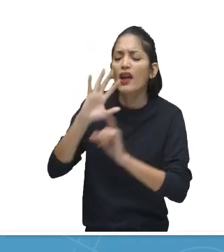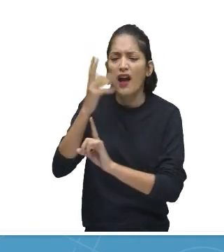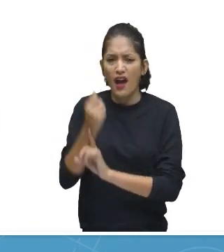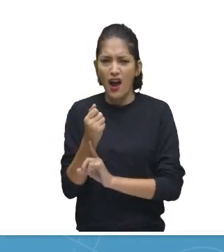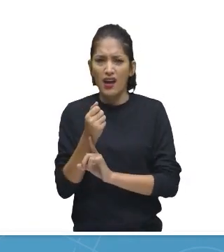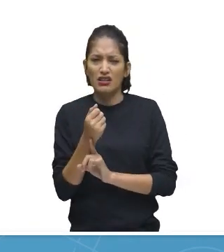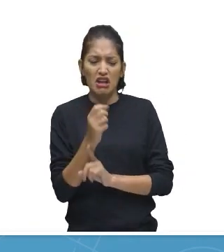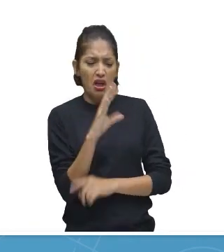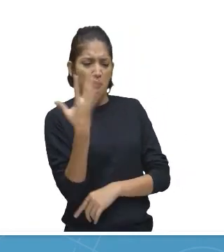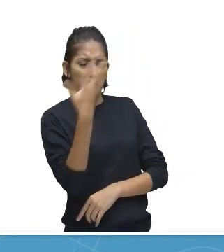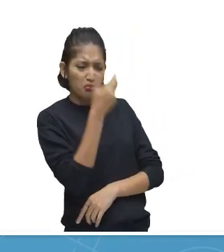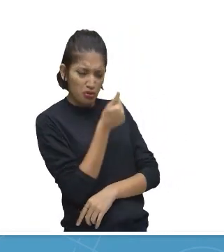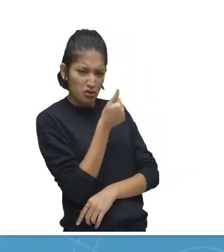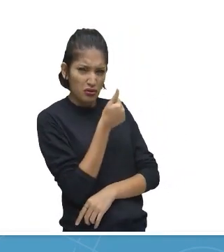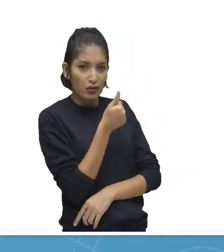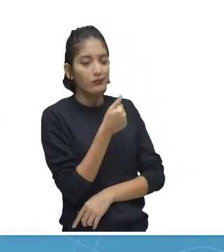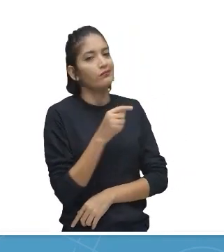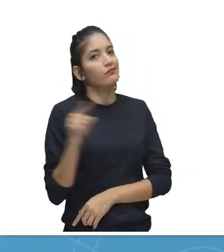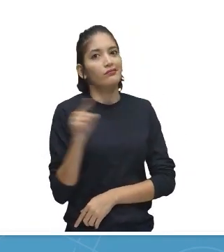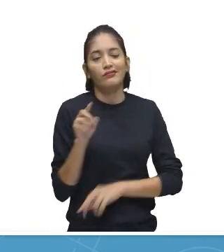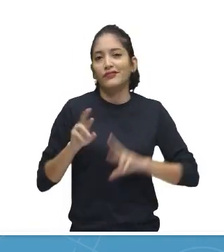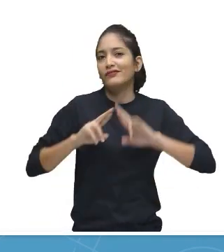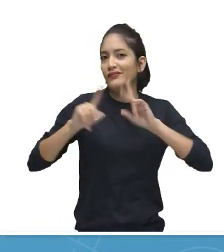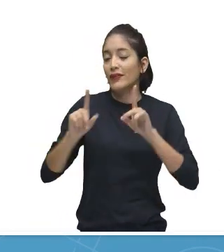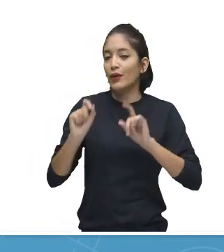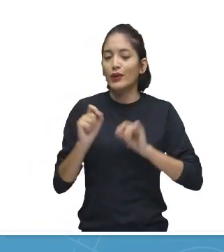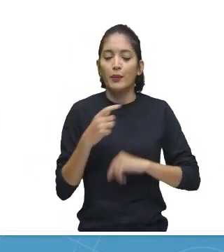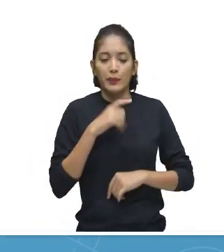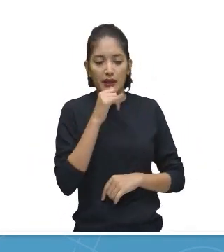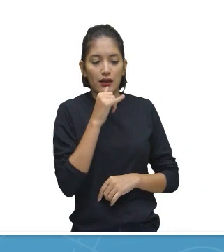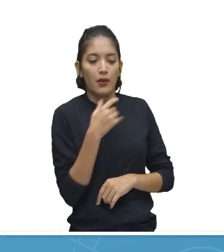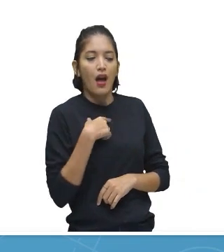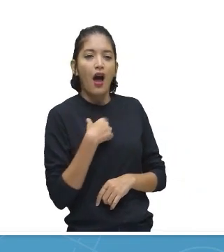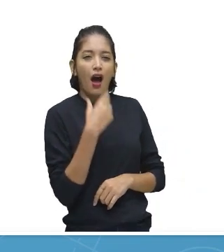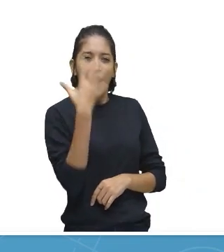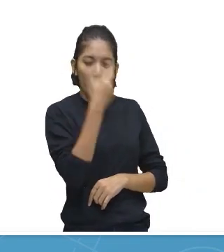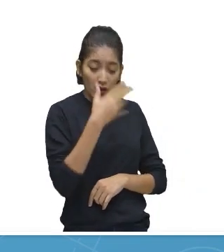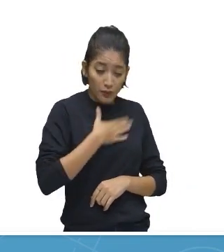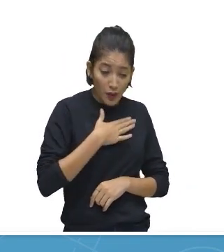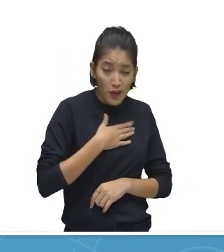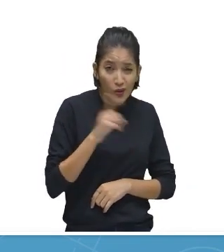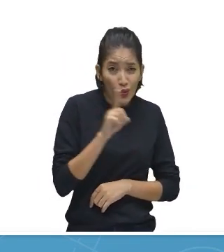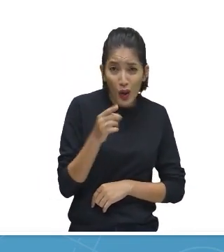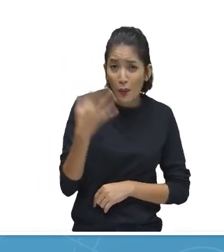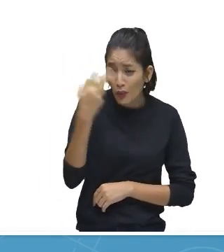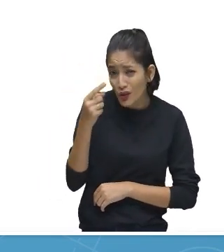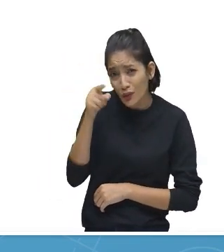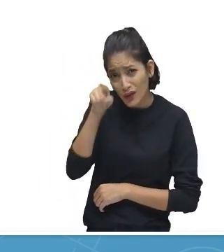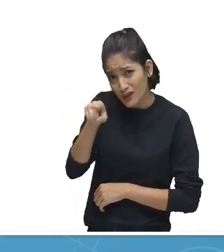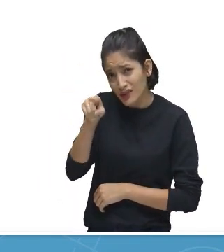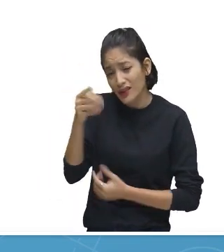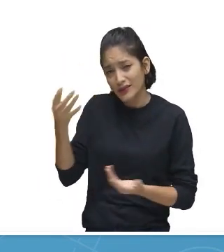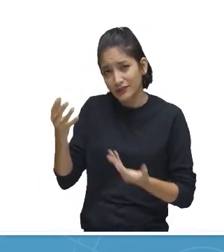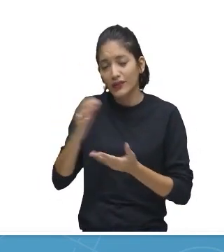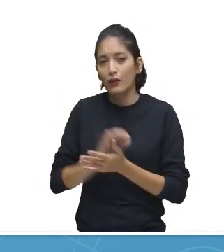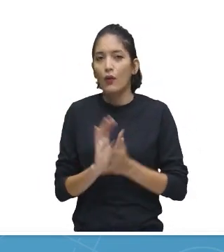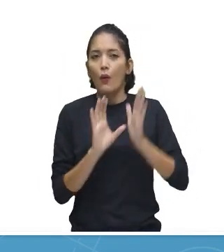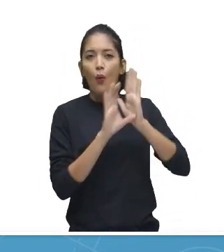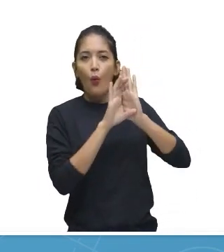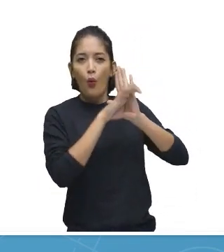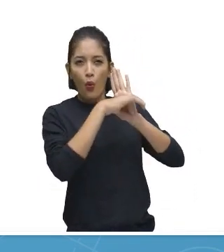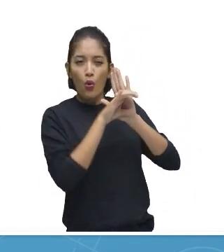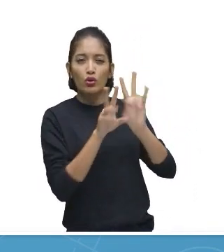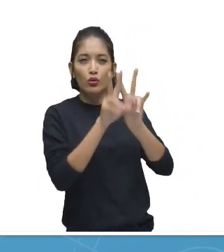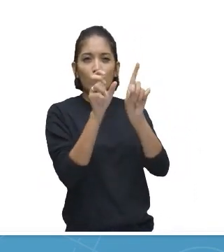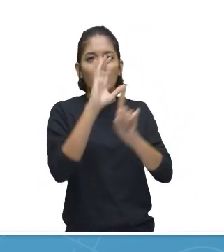que é belo? Não, né? Porque às vezes o que é belo para mim não é belo para você. Então a gente viu que esse conceito de arte,